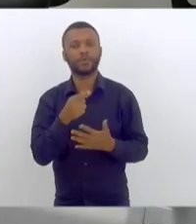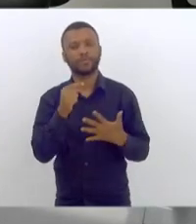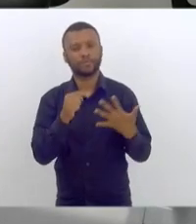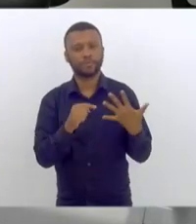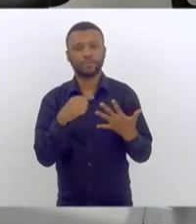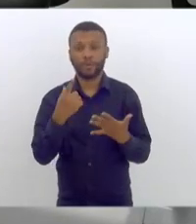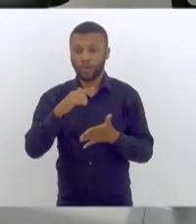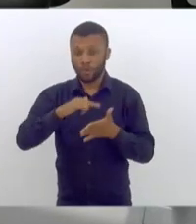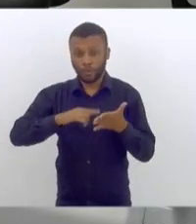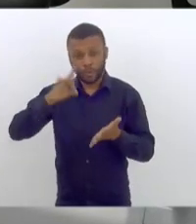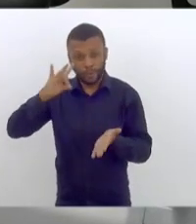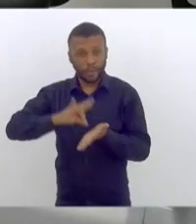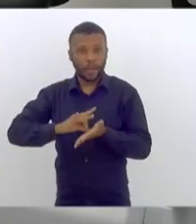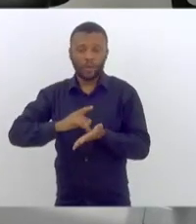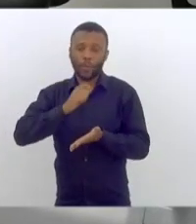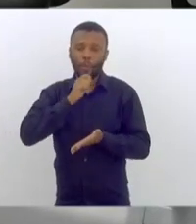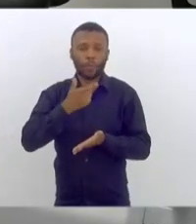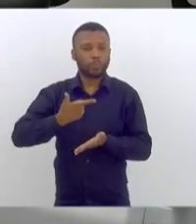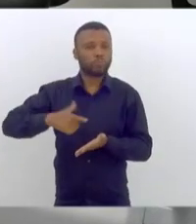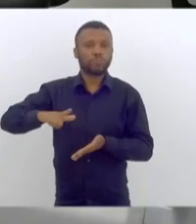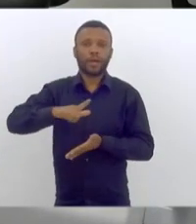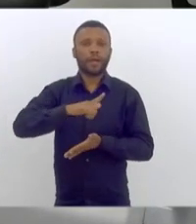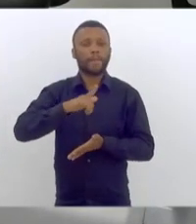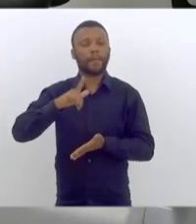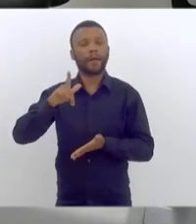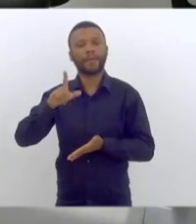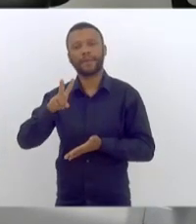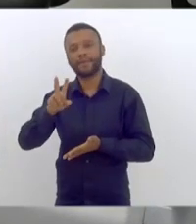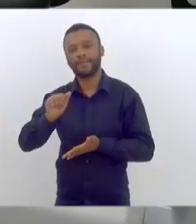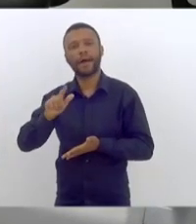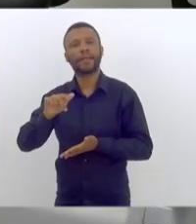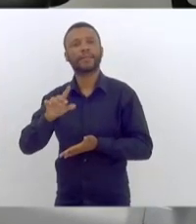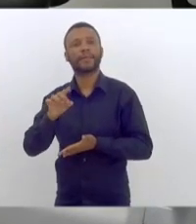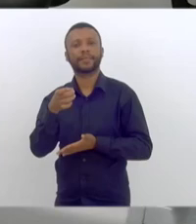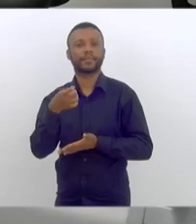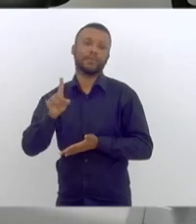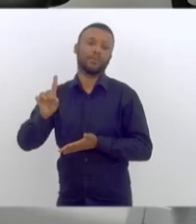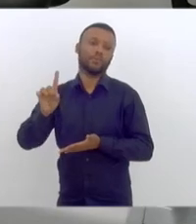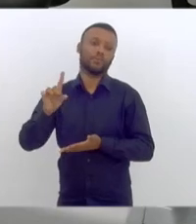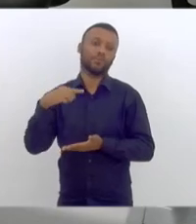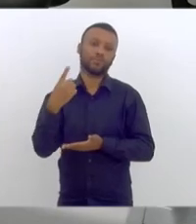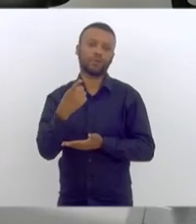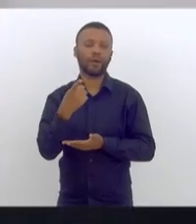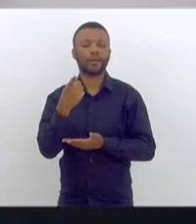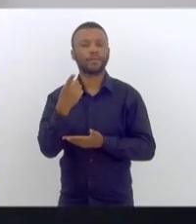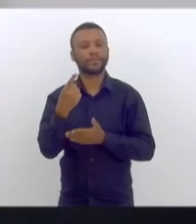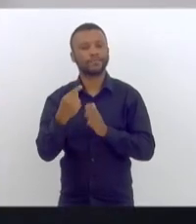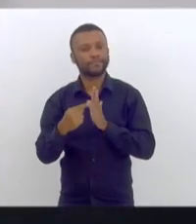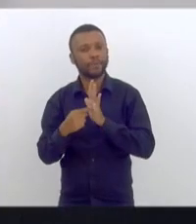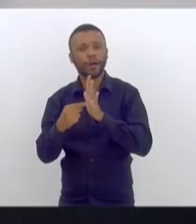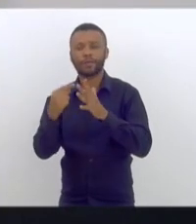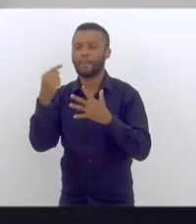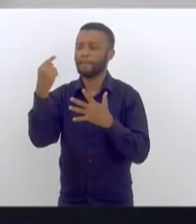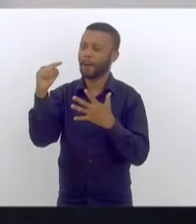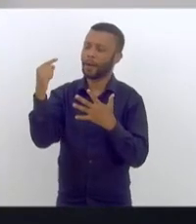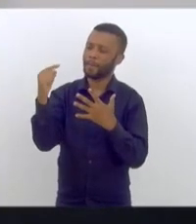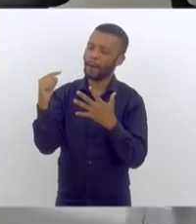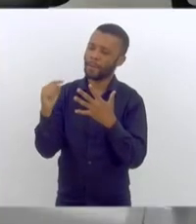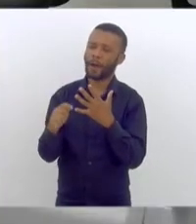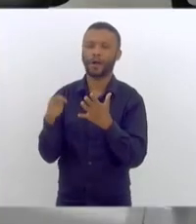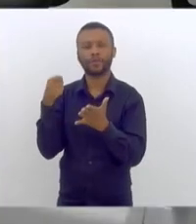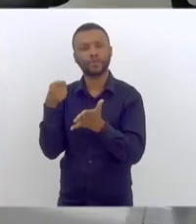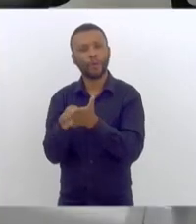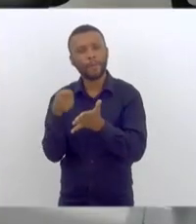tem um documento oficial para fazer essa validação Então ela acaba trazendo uma uma série de questões e de